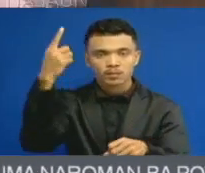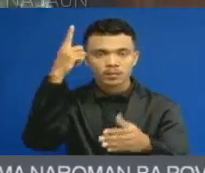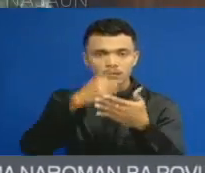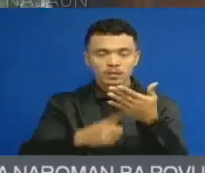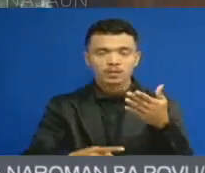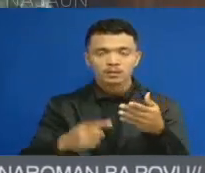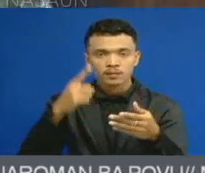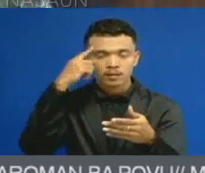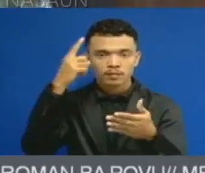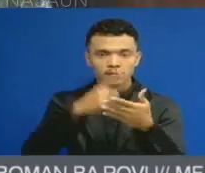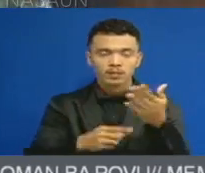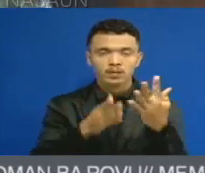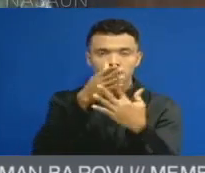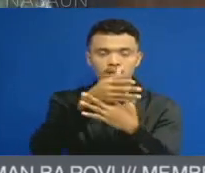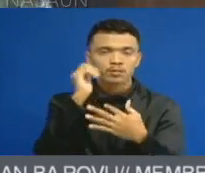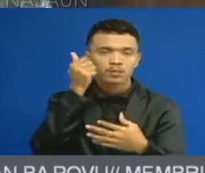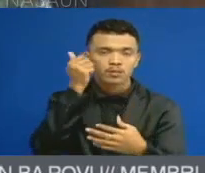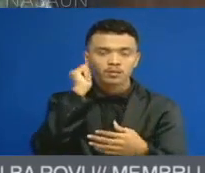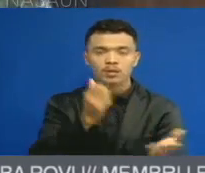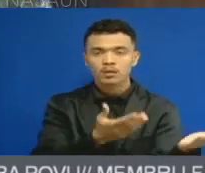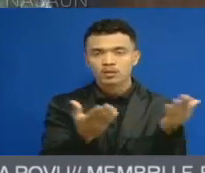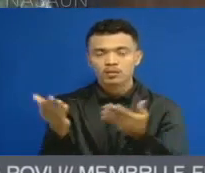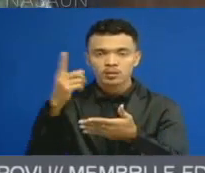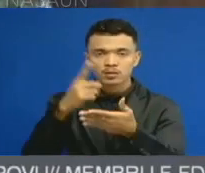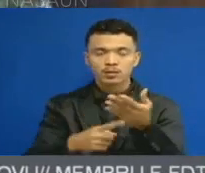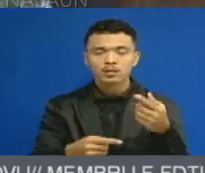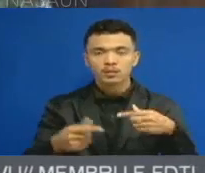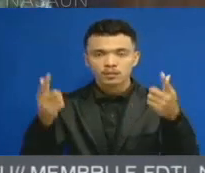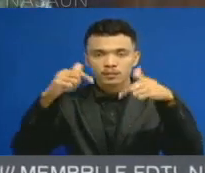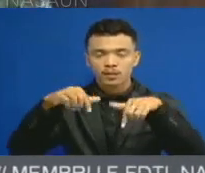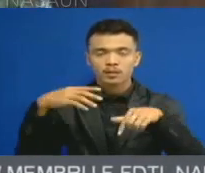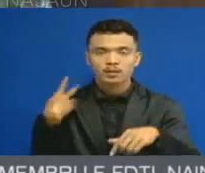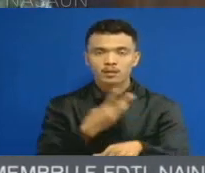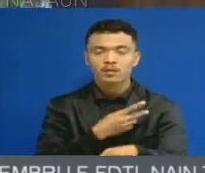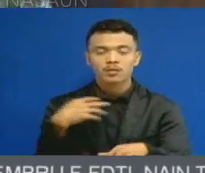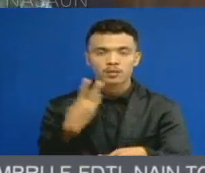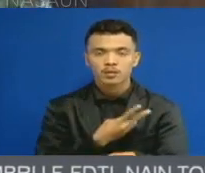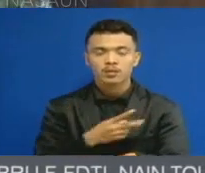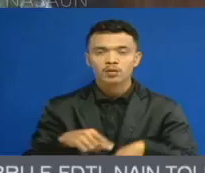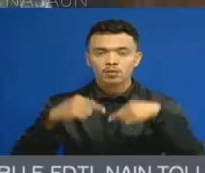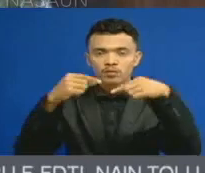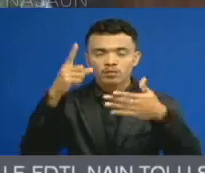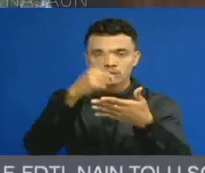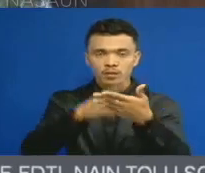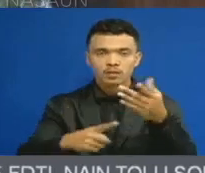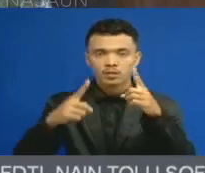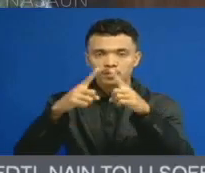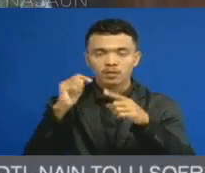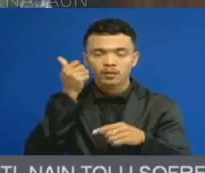zia a tu lori saída mai ita ita a tu fó saída ba zia neve ao